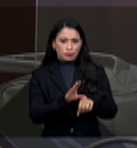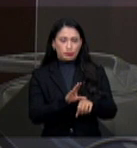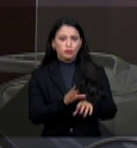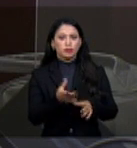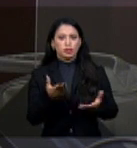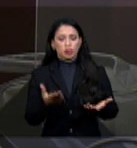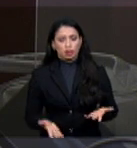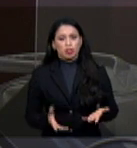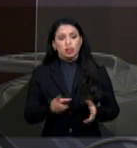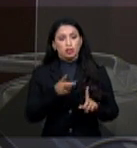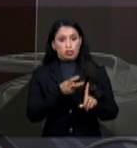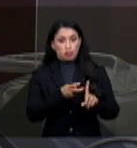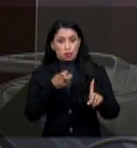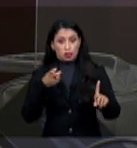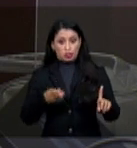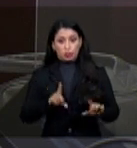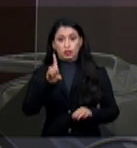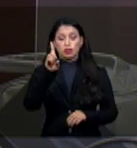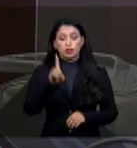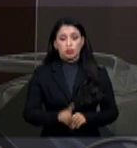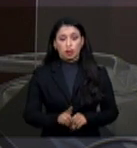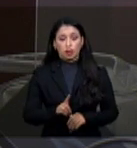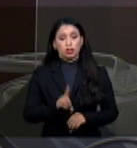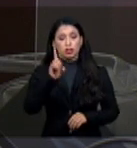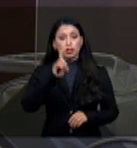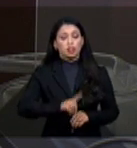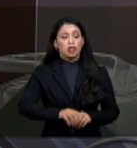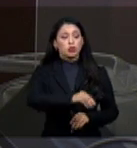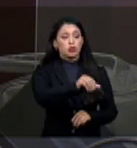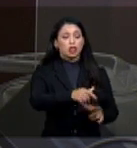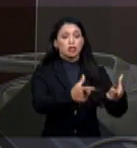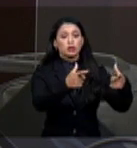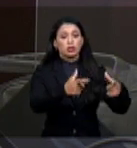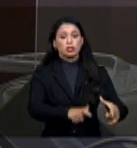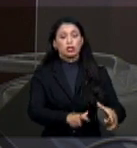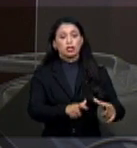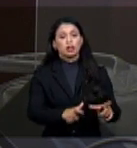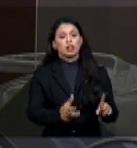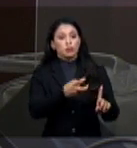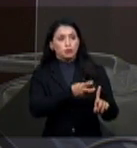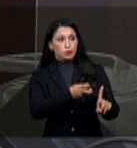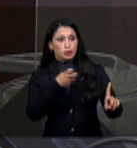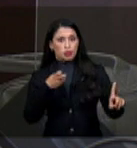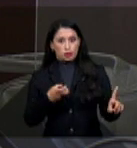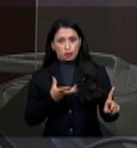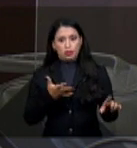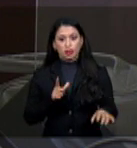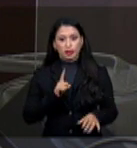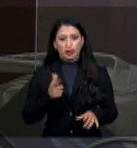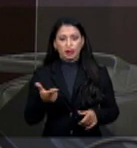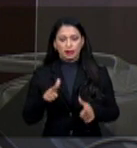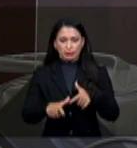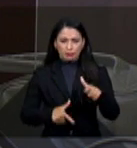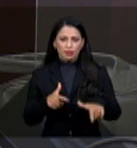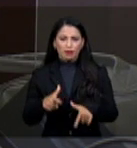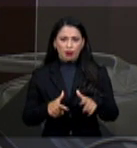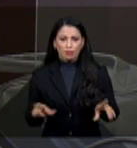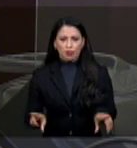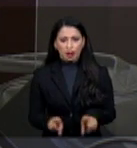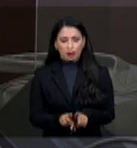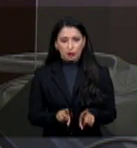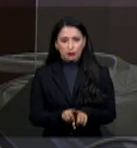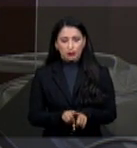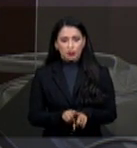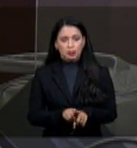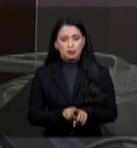Direito Indigenista, com foco no Direito Territorial Indígena. E estou aí colaborando também, né, dentro de